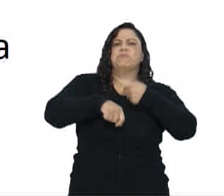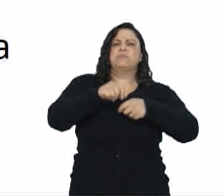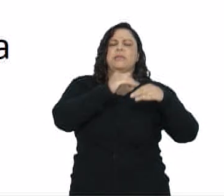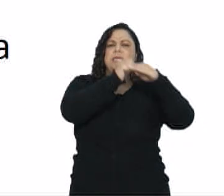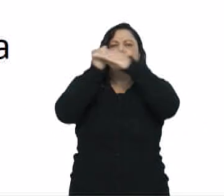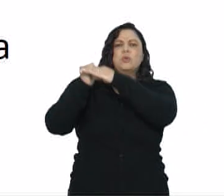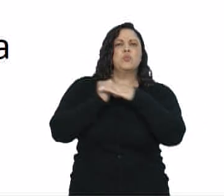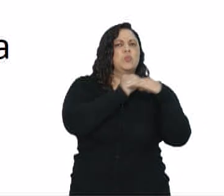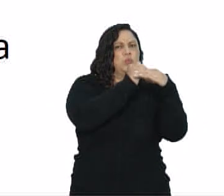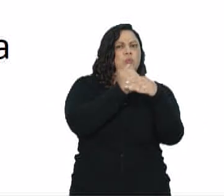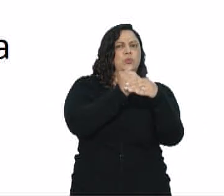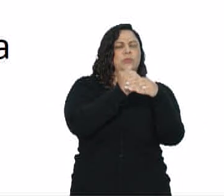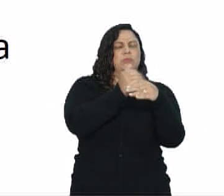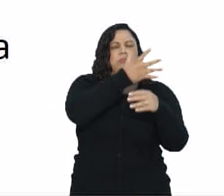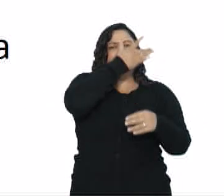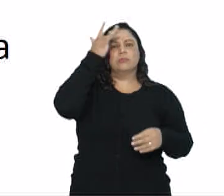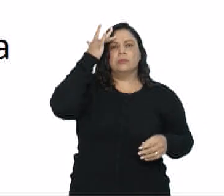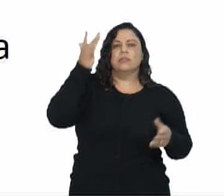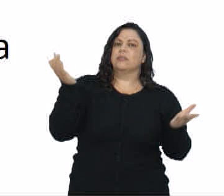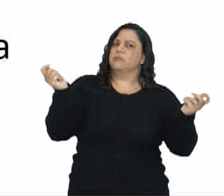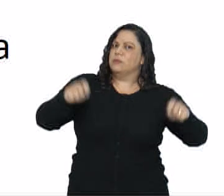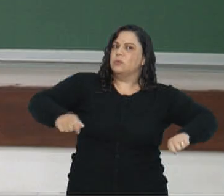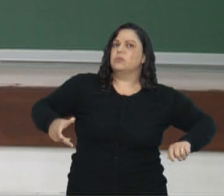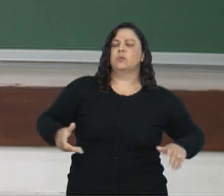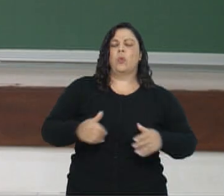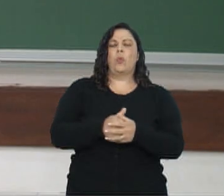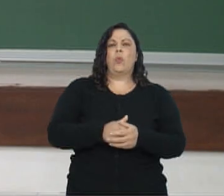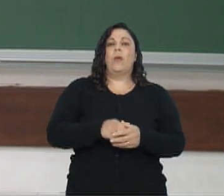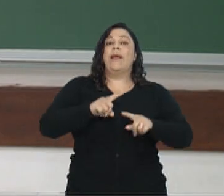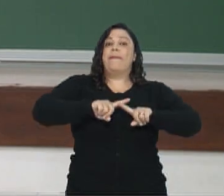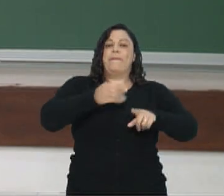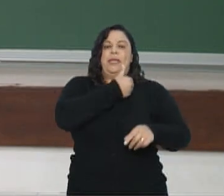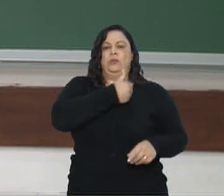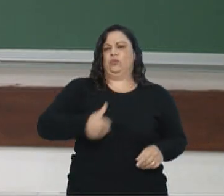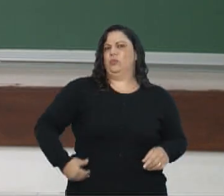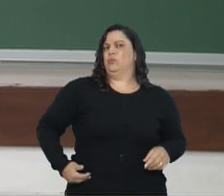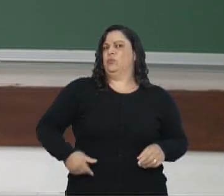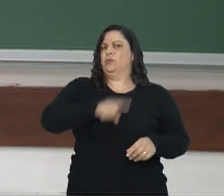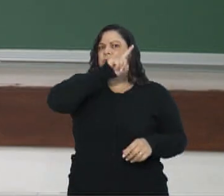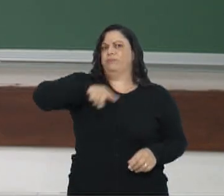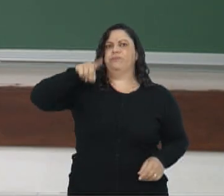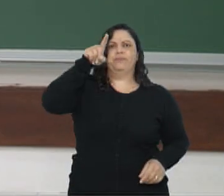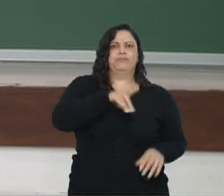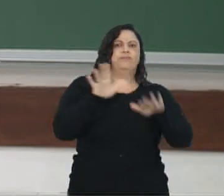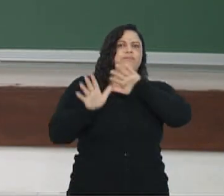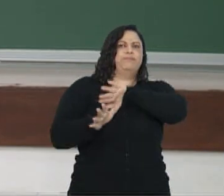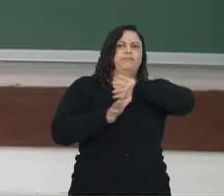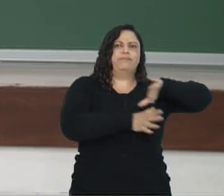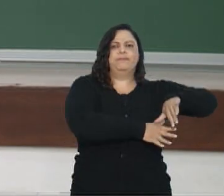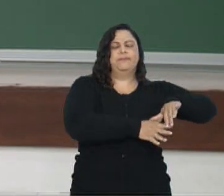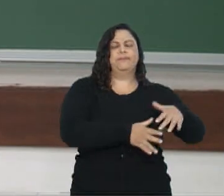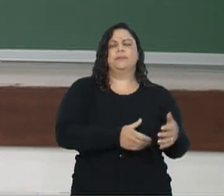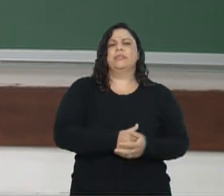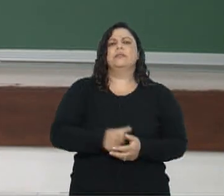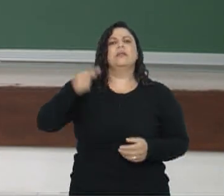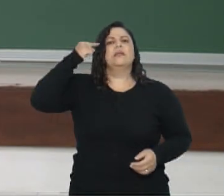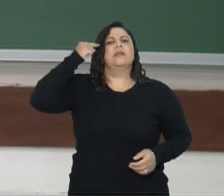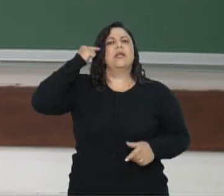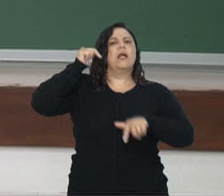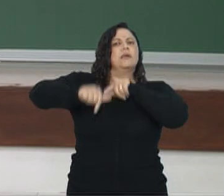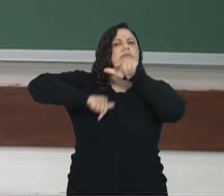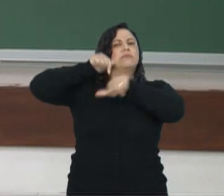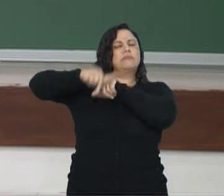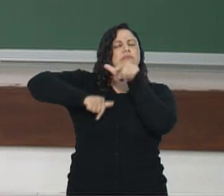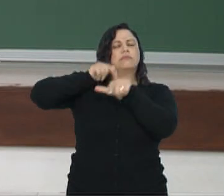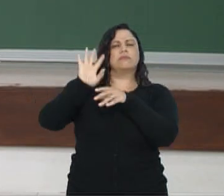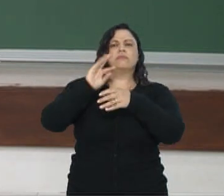as pessoas. Mas, para ele, o governo não era a melhor opção para isso. Você pensa, por exemplo, num trabalhador. O cara trabalha